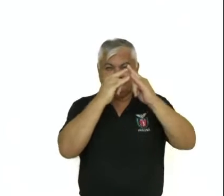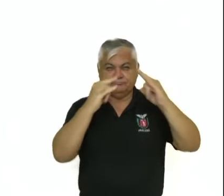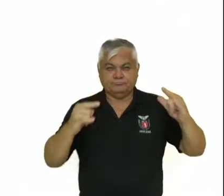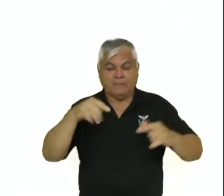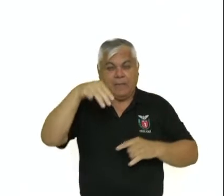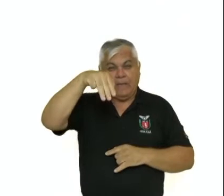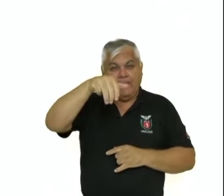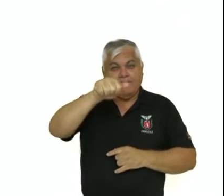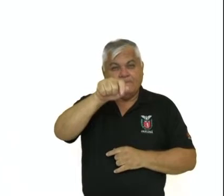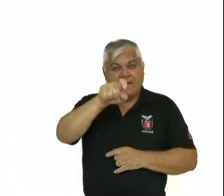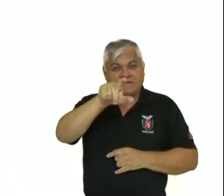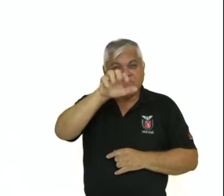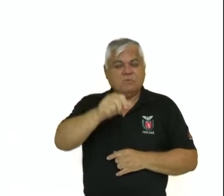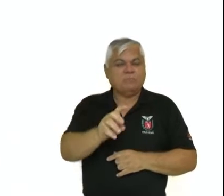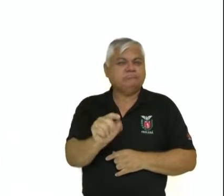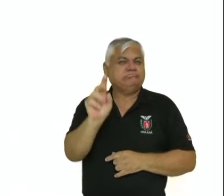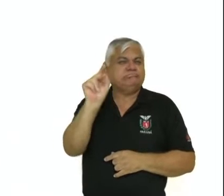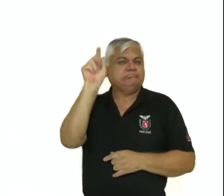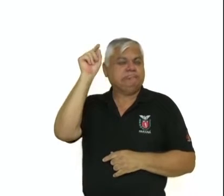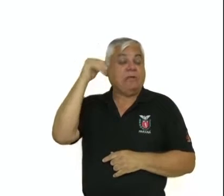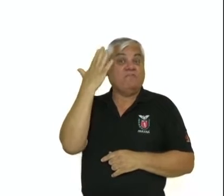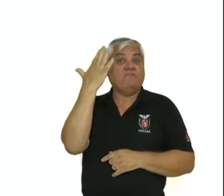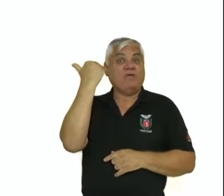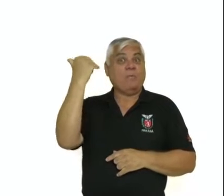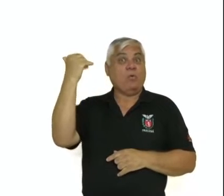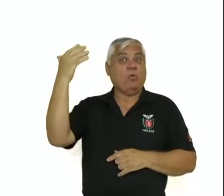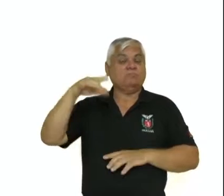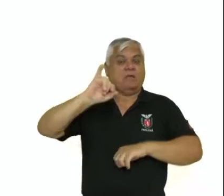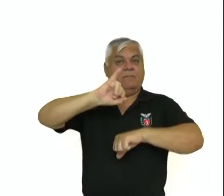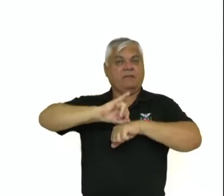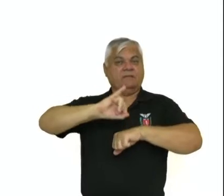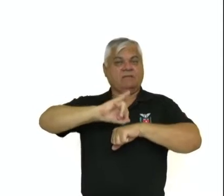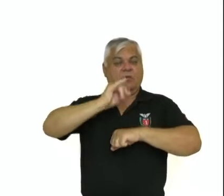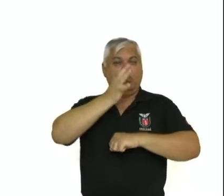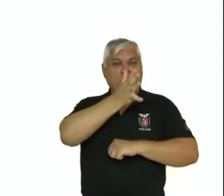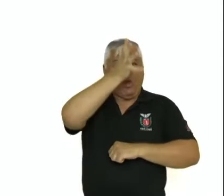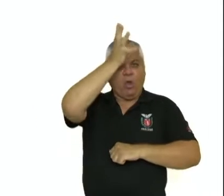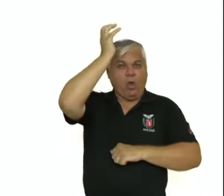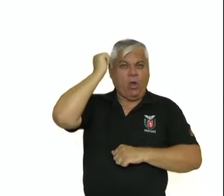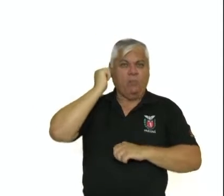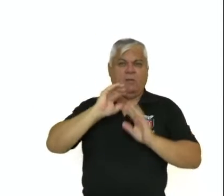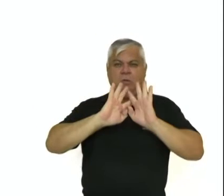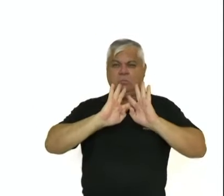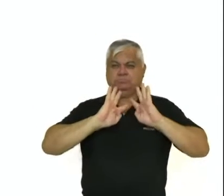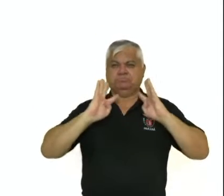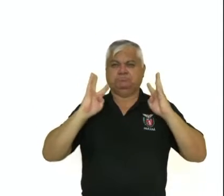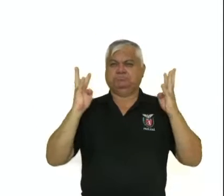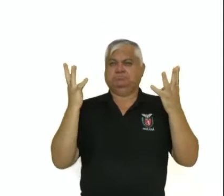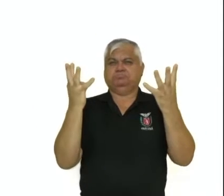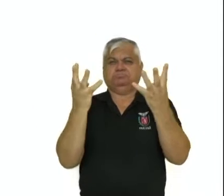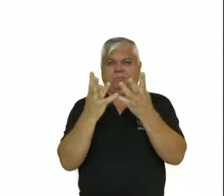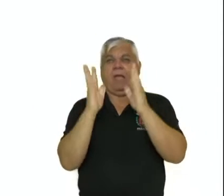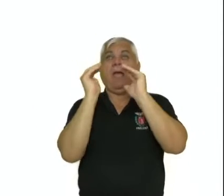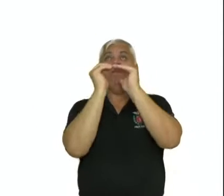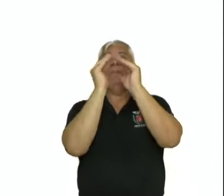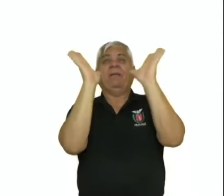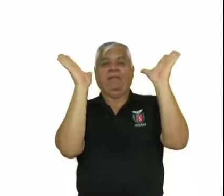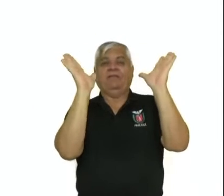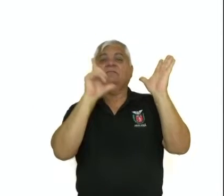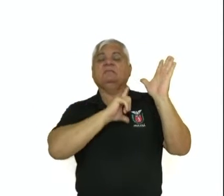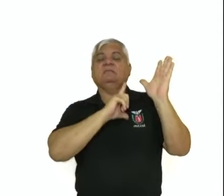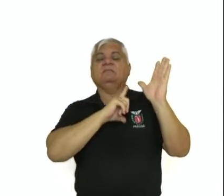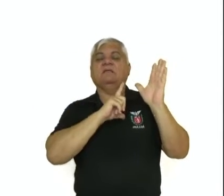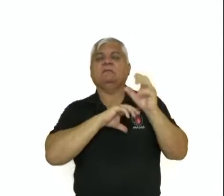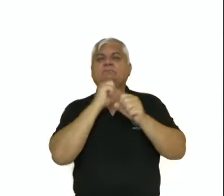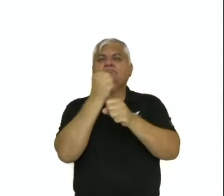famosos circos da antiguidade, localizado em Roma, né? É uma arena enorme ao ar livre, construída por volta do